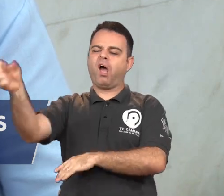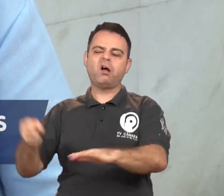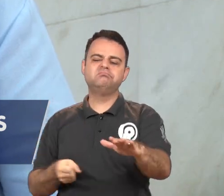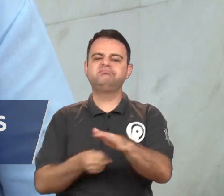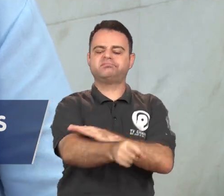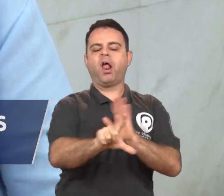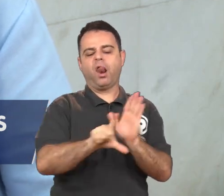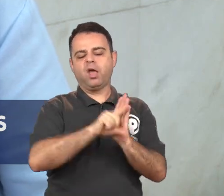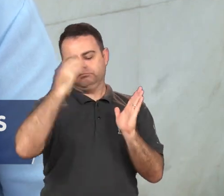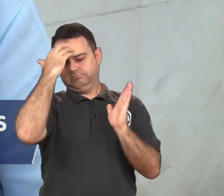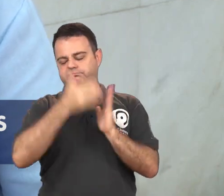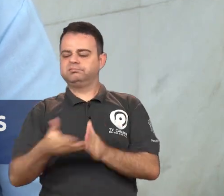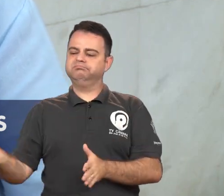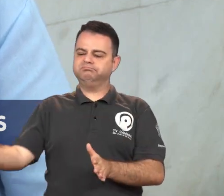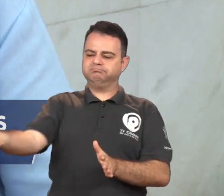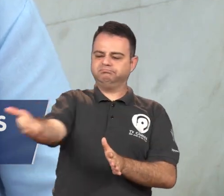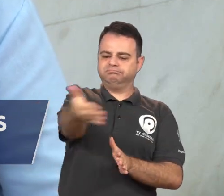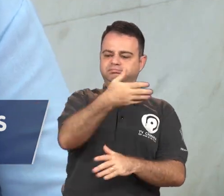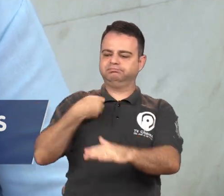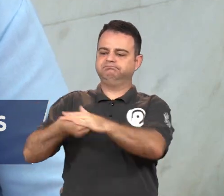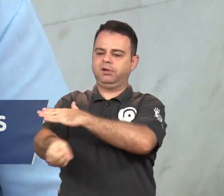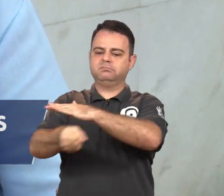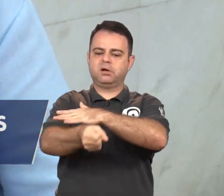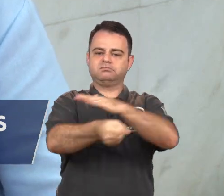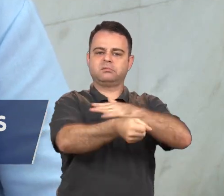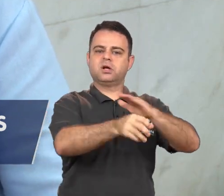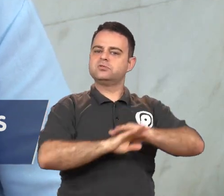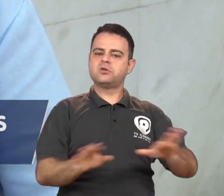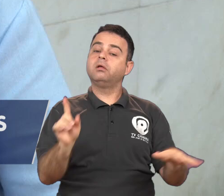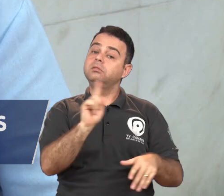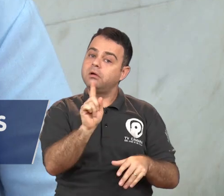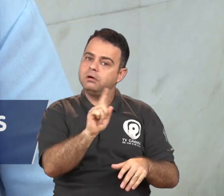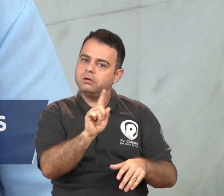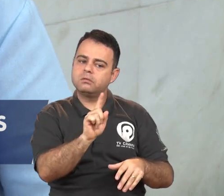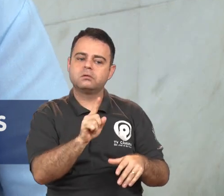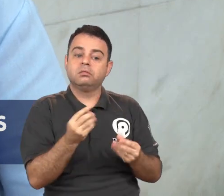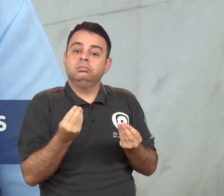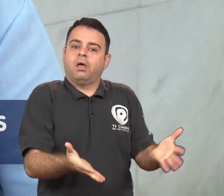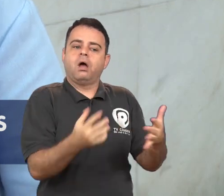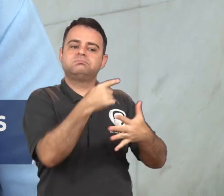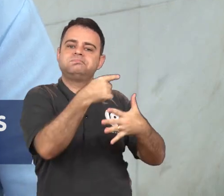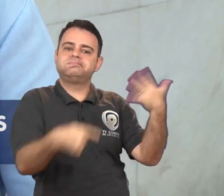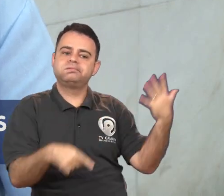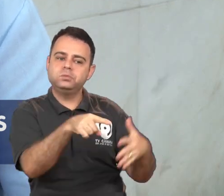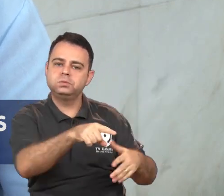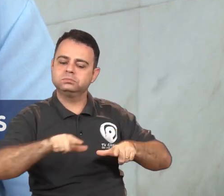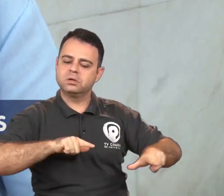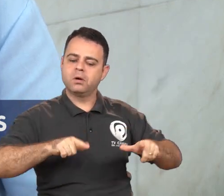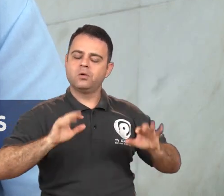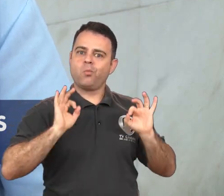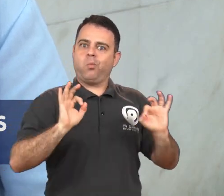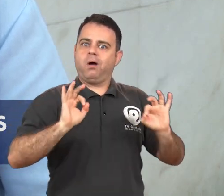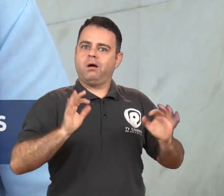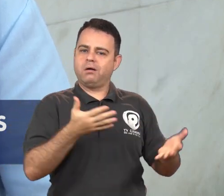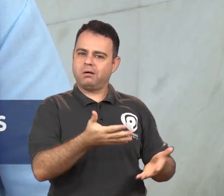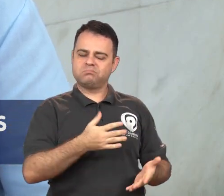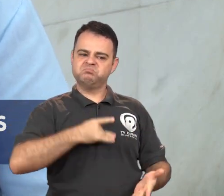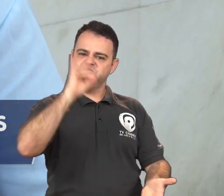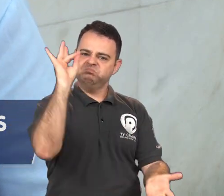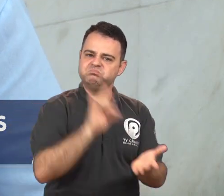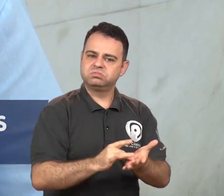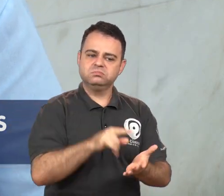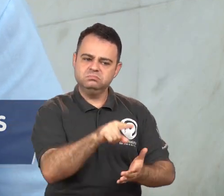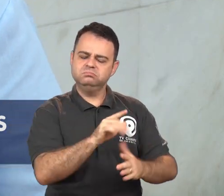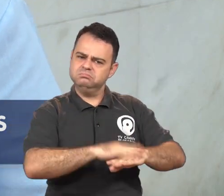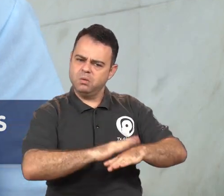uma lei, cumprir uma cota. É você inserir essa pessoa com qualidade, dar condições... É ser efetivo, efetivo. Né? É dar condições